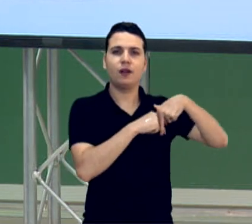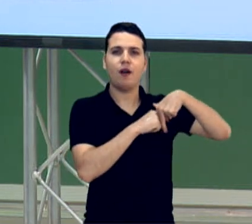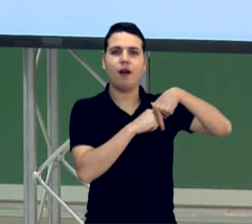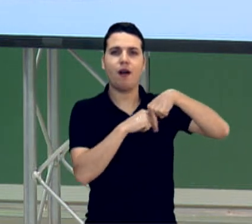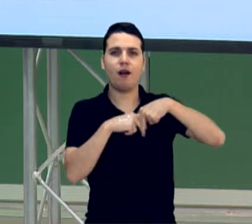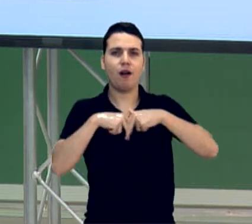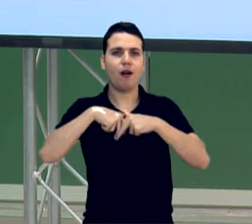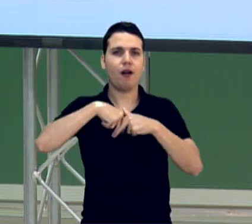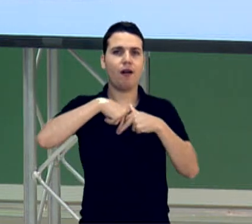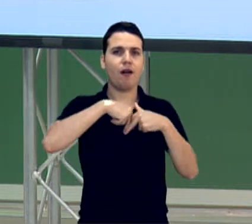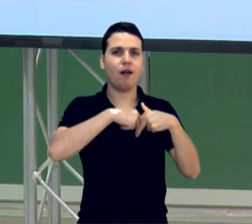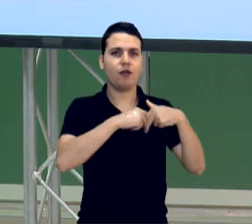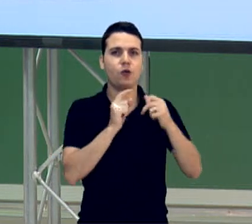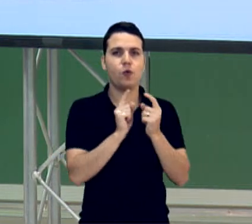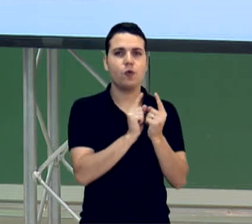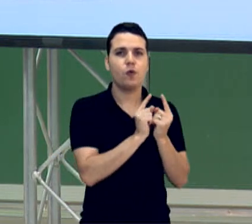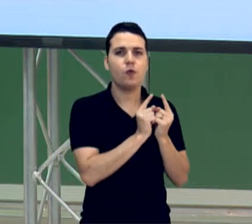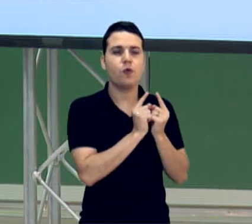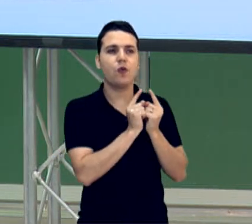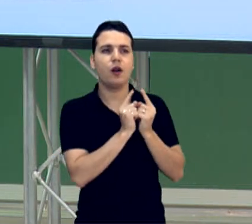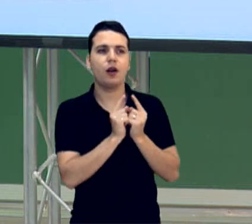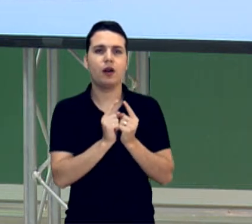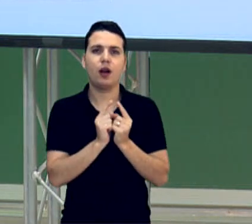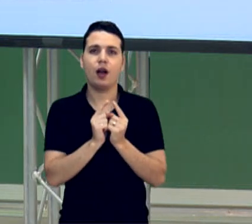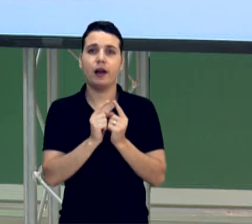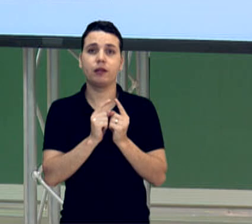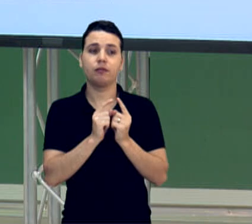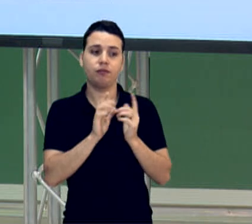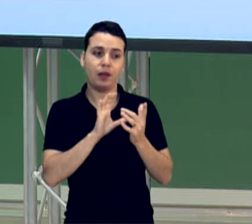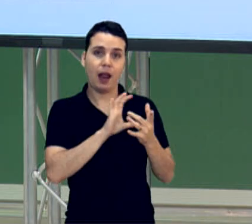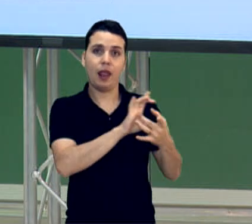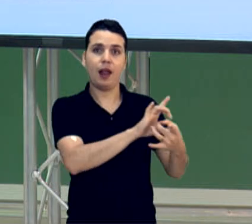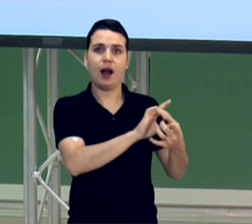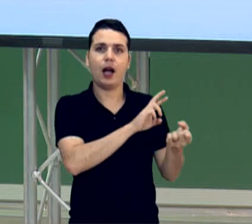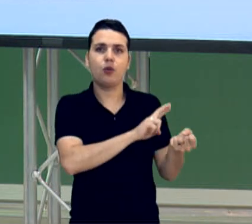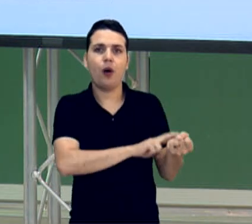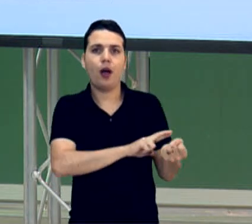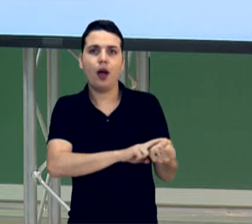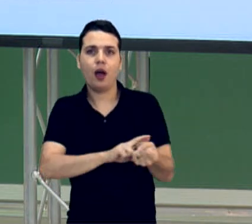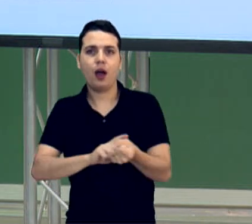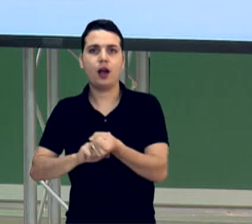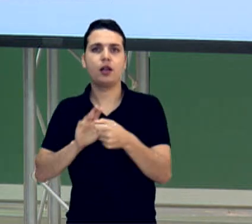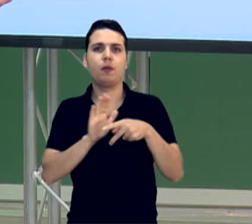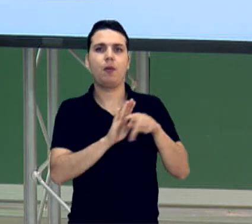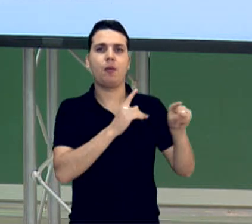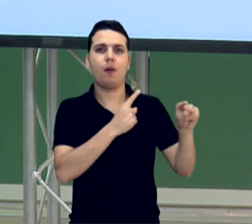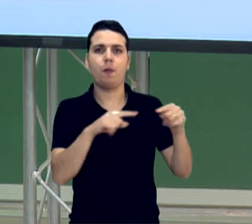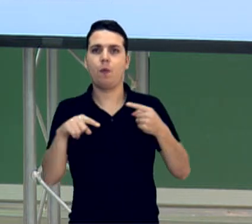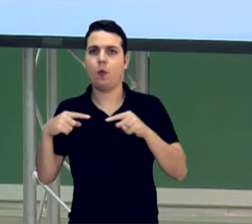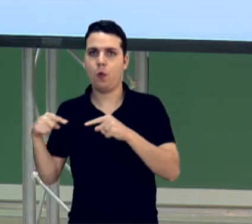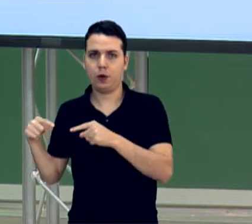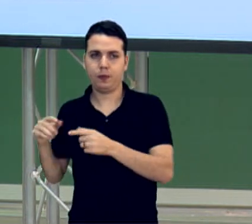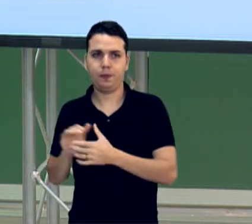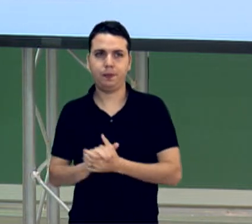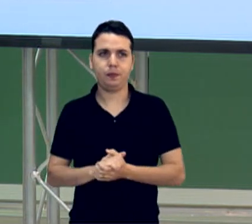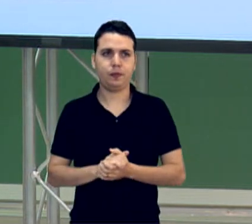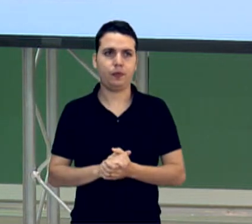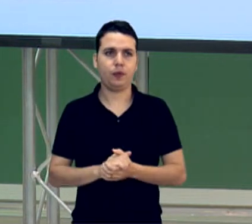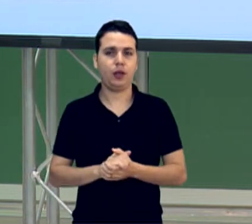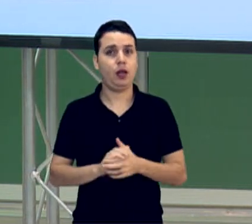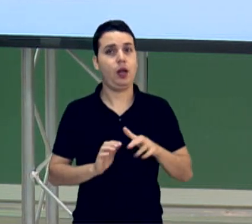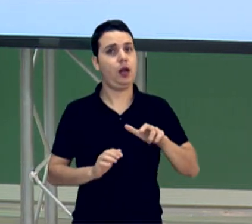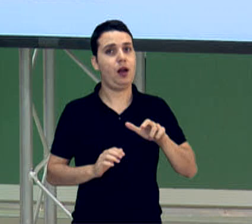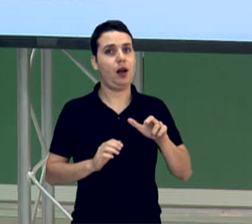a outra e acompanhando o ritmo dessa música, tá? Então não está escrito que é